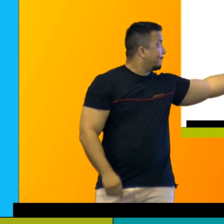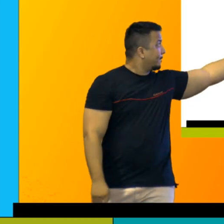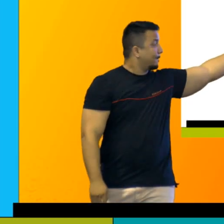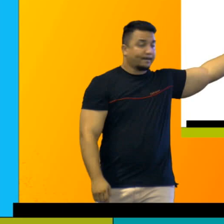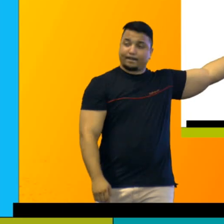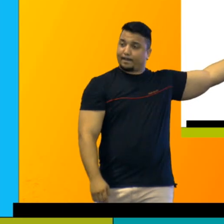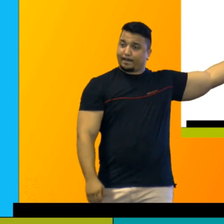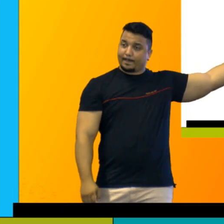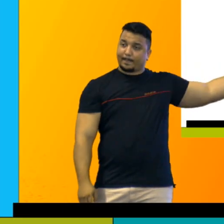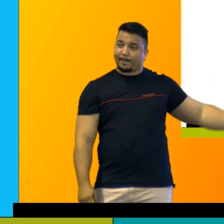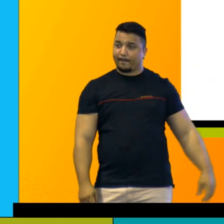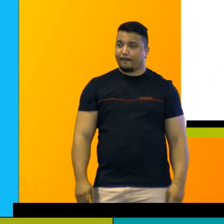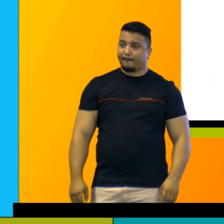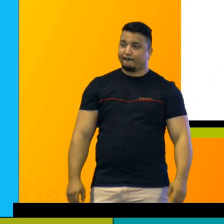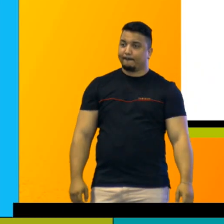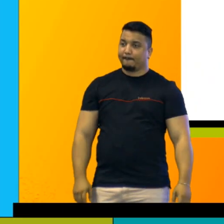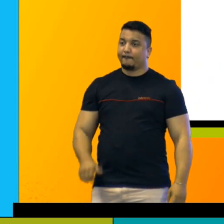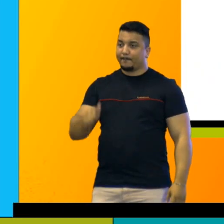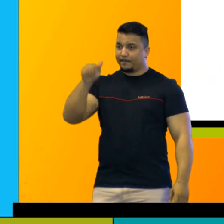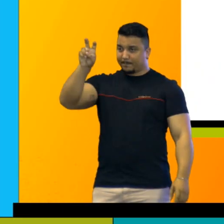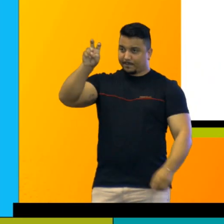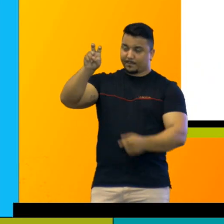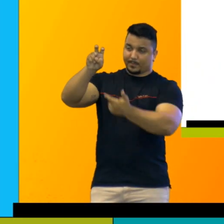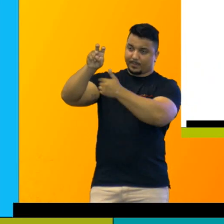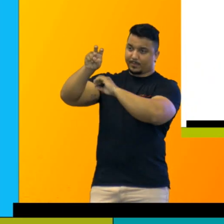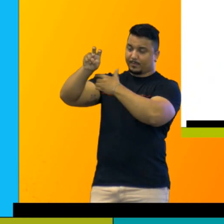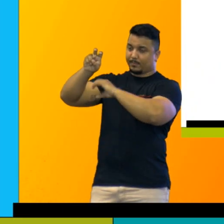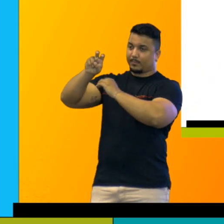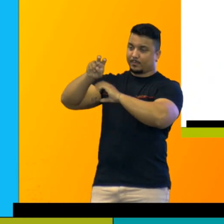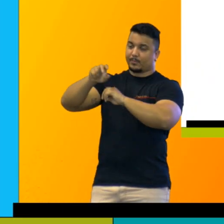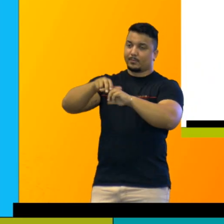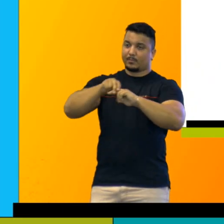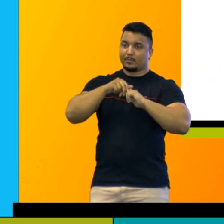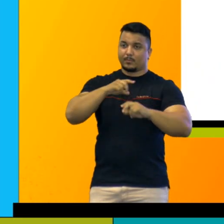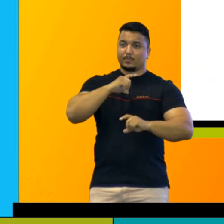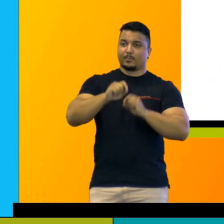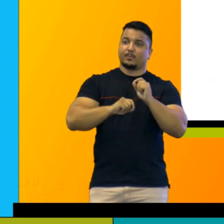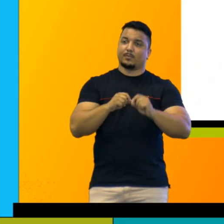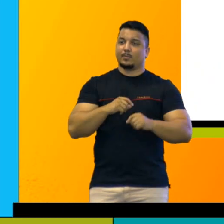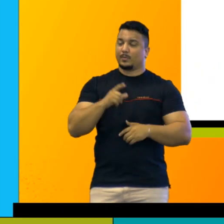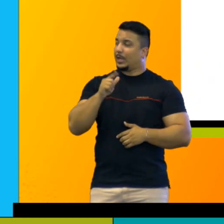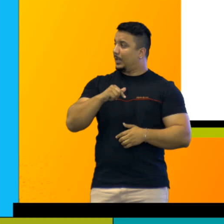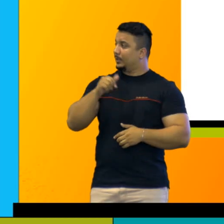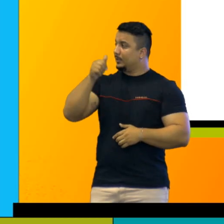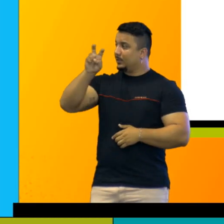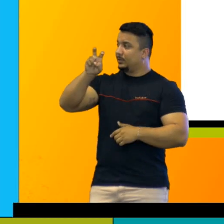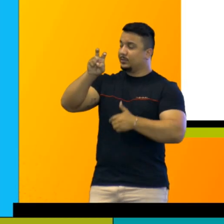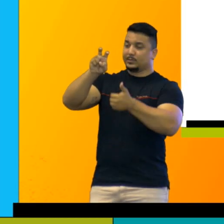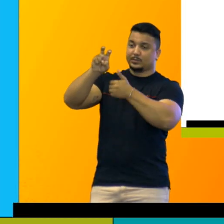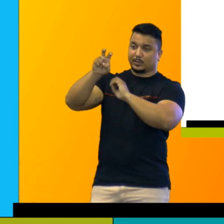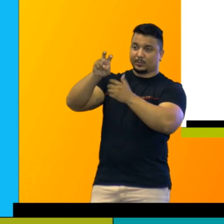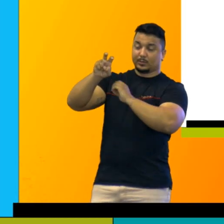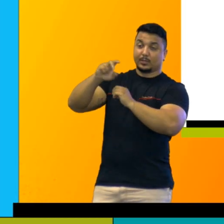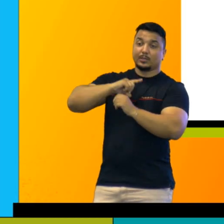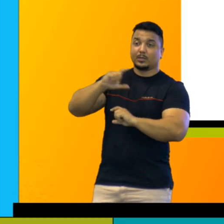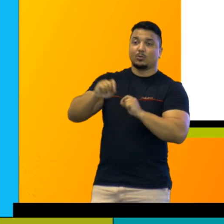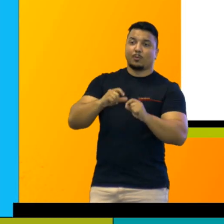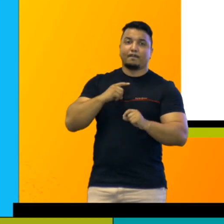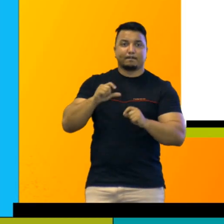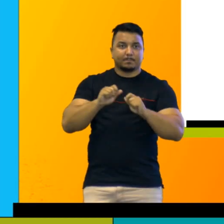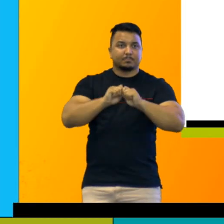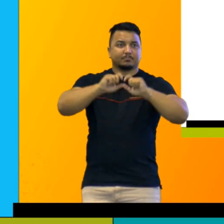5, 10 embaixo. Então essa é a fórmula da combinação, tá certo? Pessoal, o que é esse sinal de exclamação que está